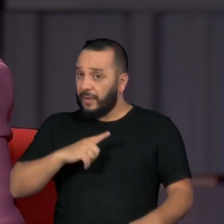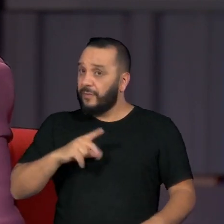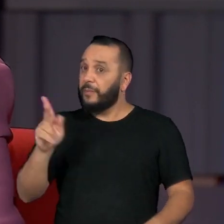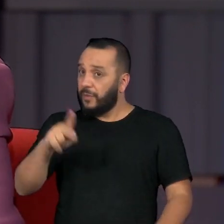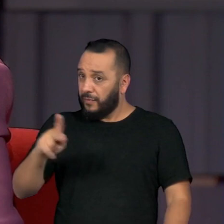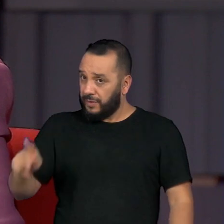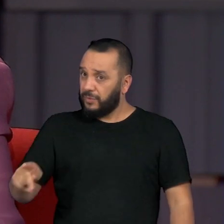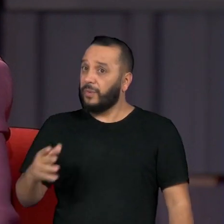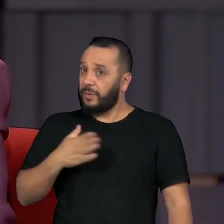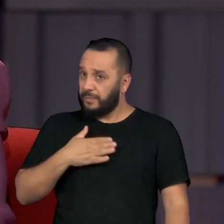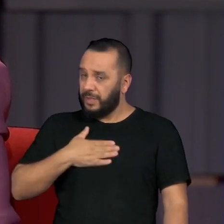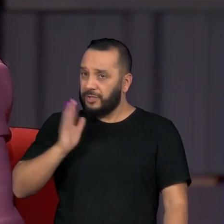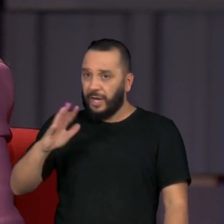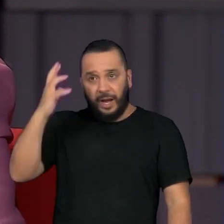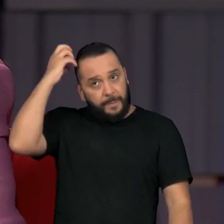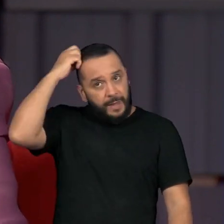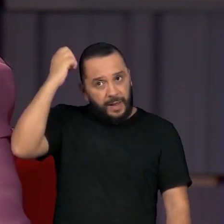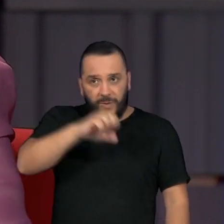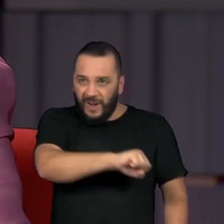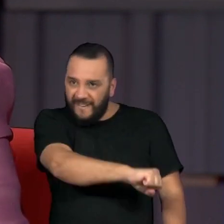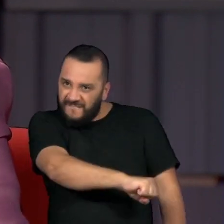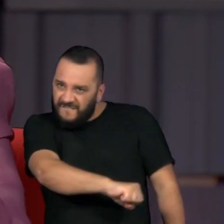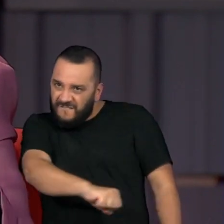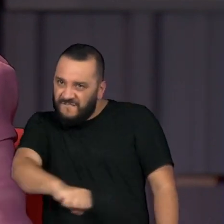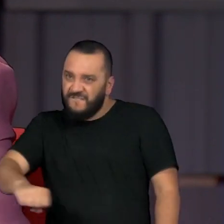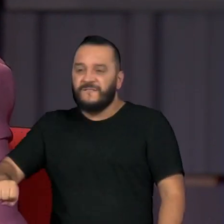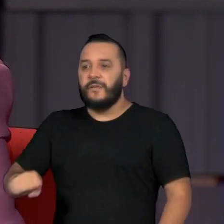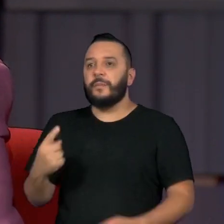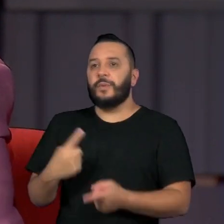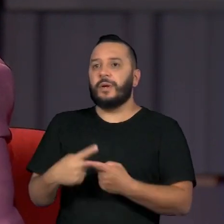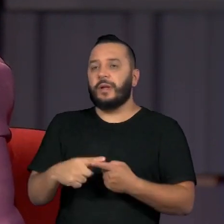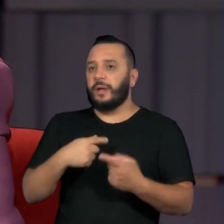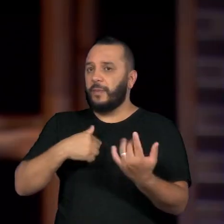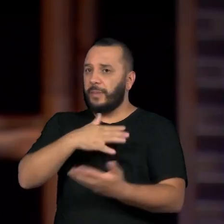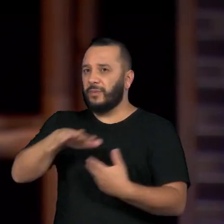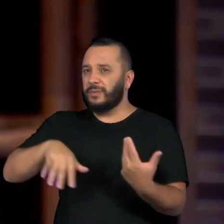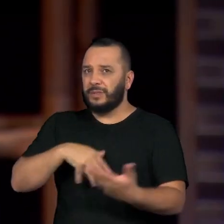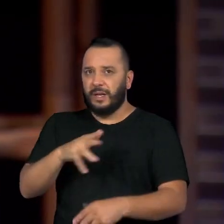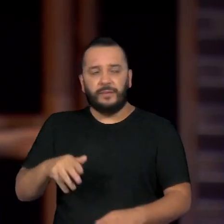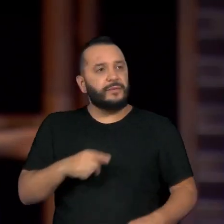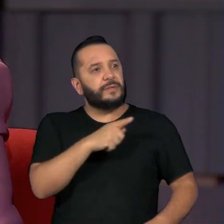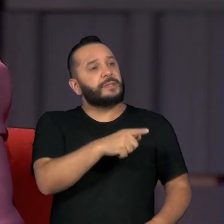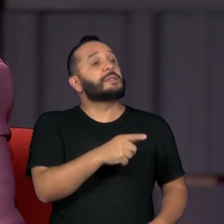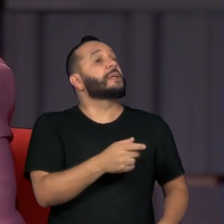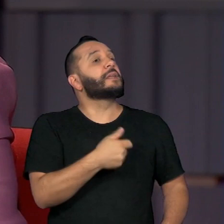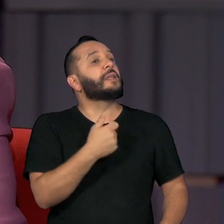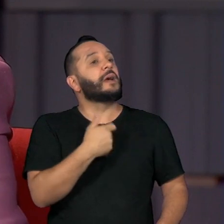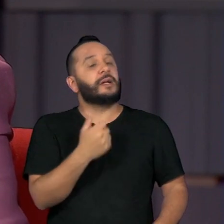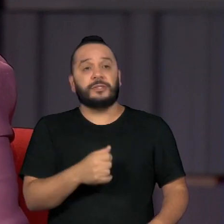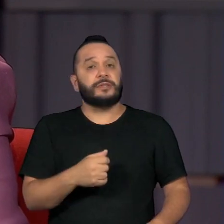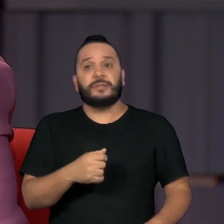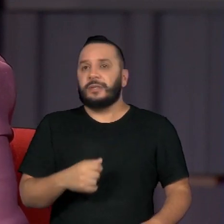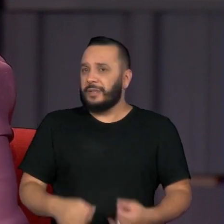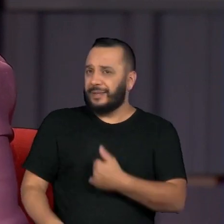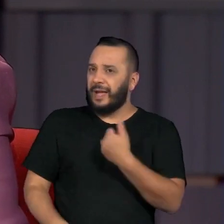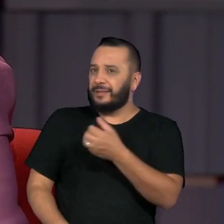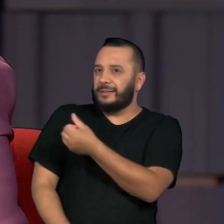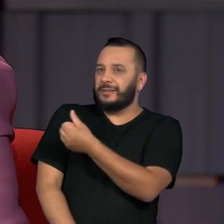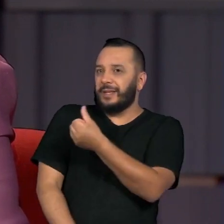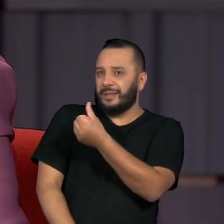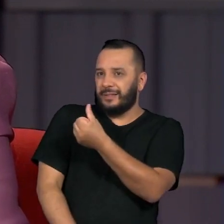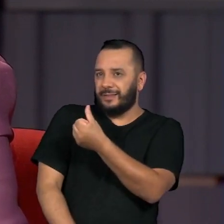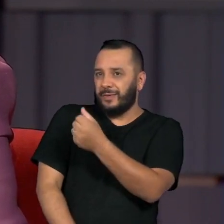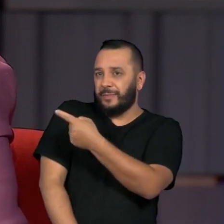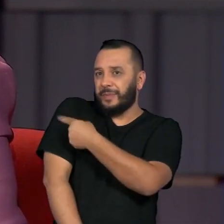cabelo na sala de aula, porque eu bagunçava, eu andava muito. Em que ano? muito. Que série? Eu tinha 6 anos, eu tinha acabado de entrar na